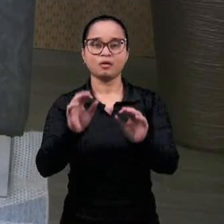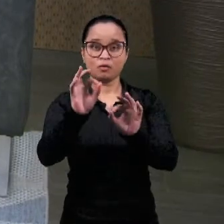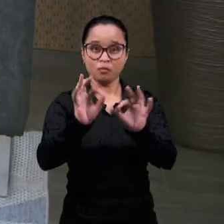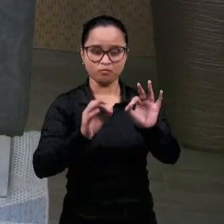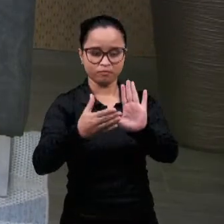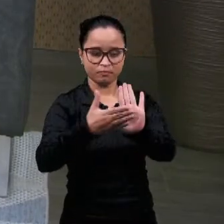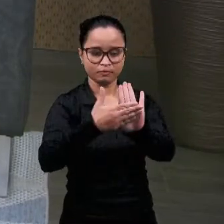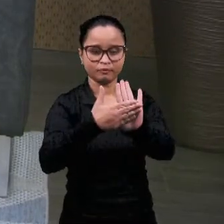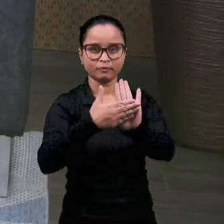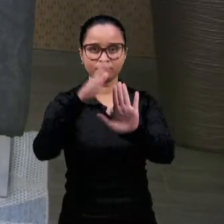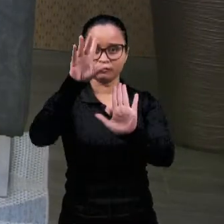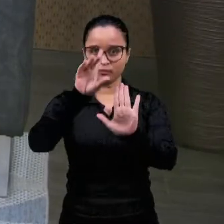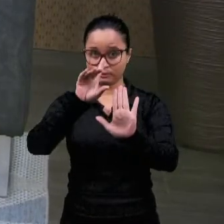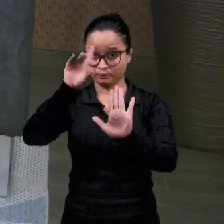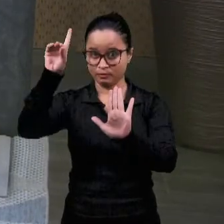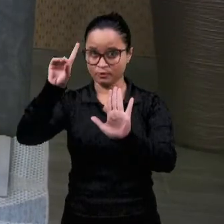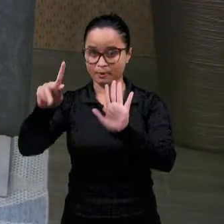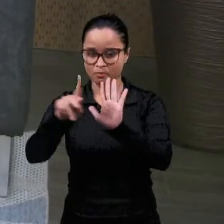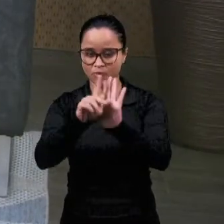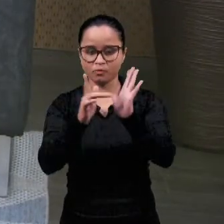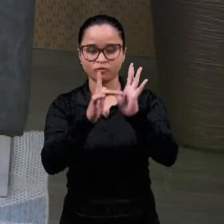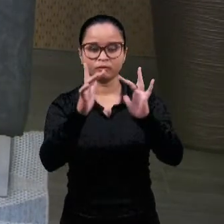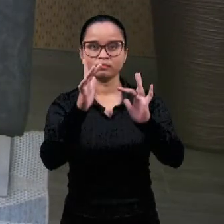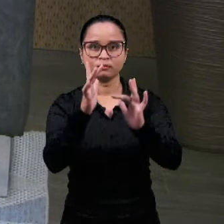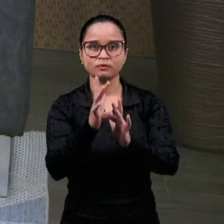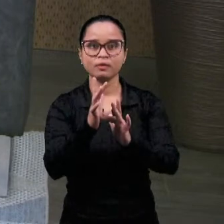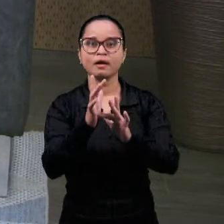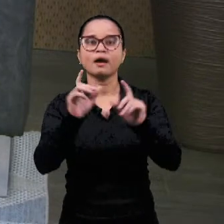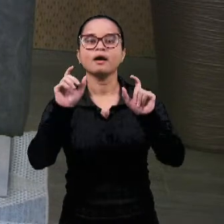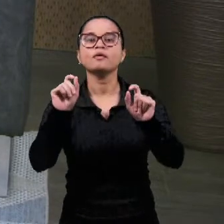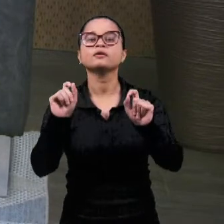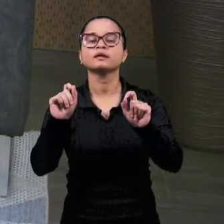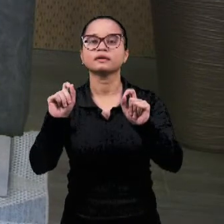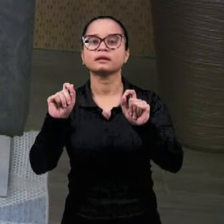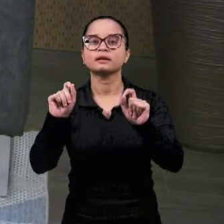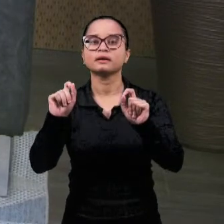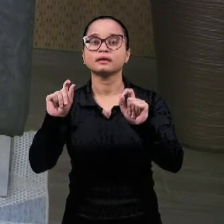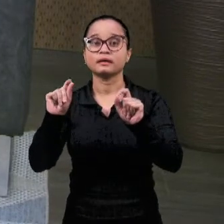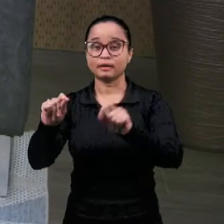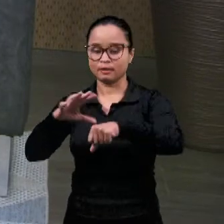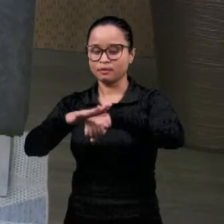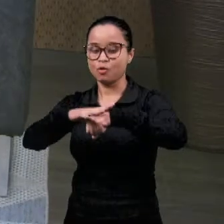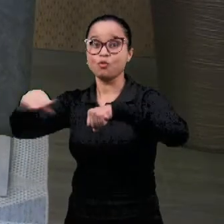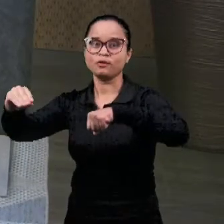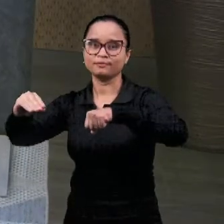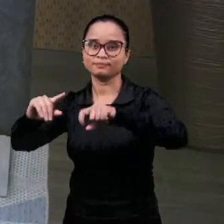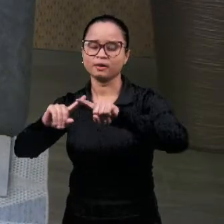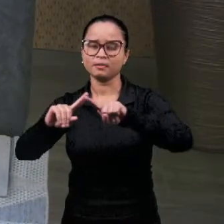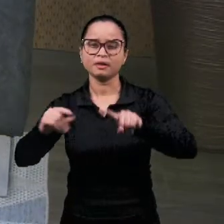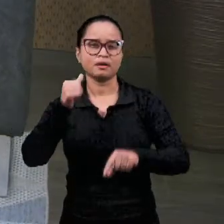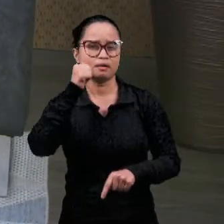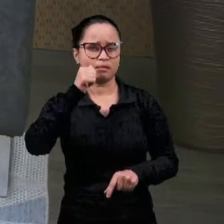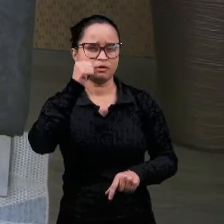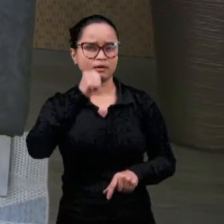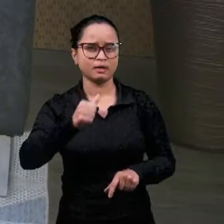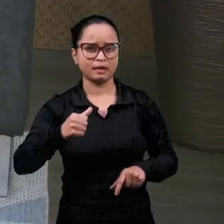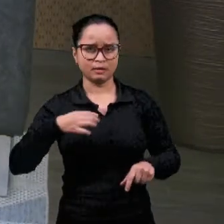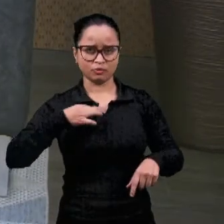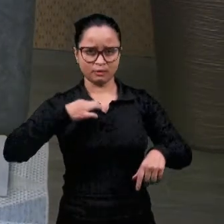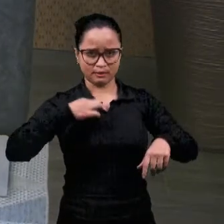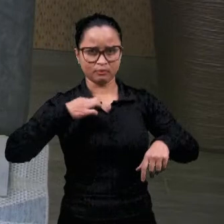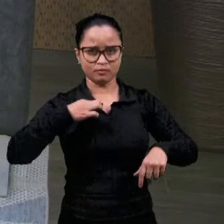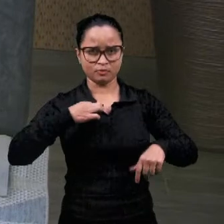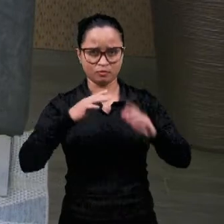curar. E aquela mulher, ela vai e toca na orla das vestes de Jesus, porque ela tinha um problema de